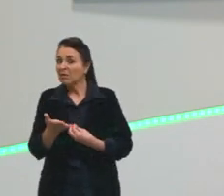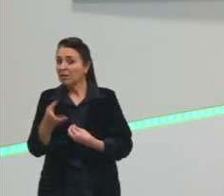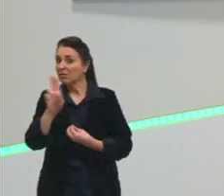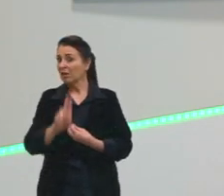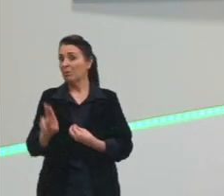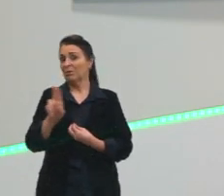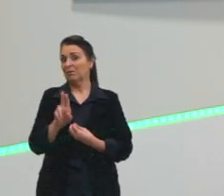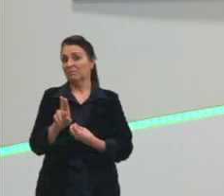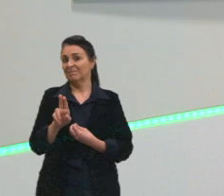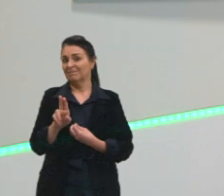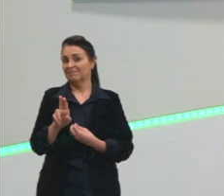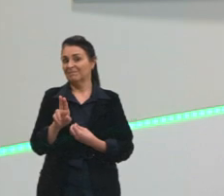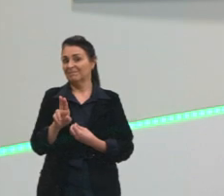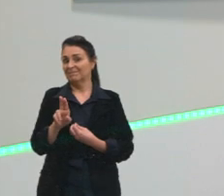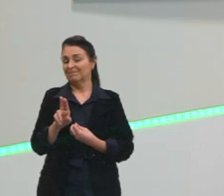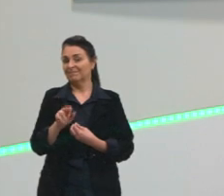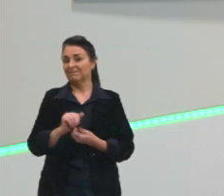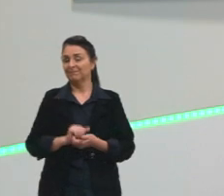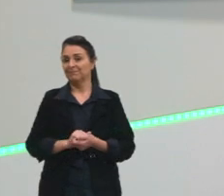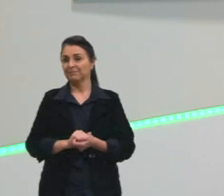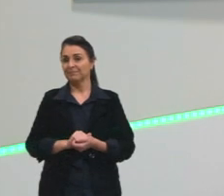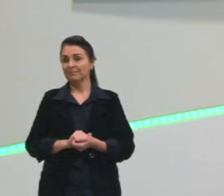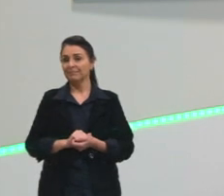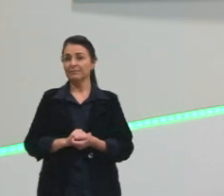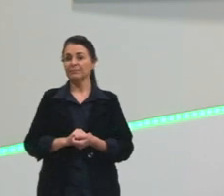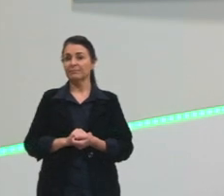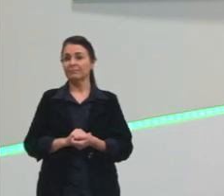já explico para vocês como é que vocês vão usar